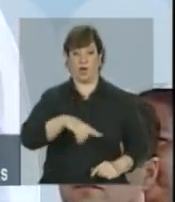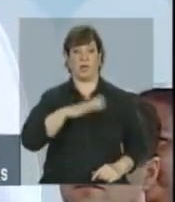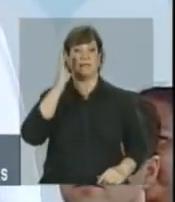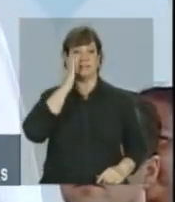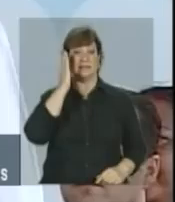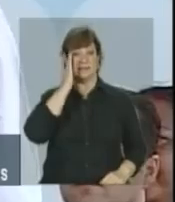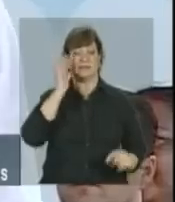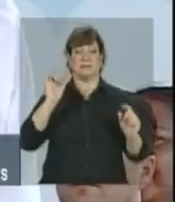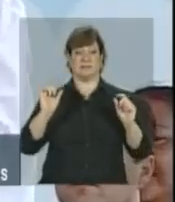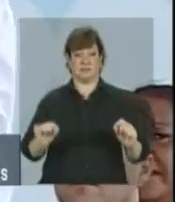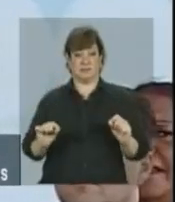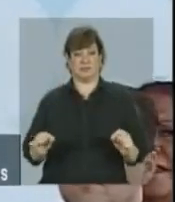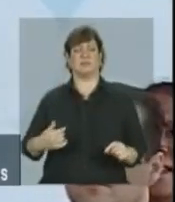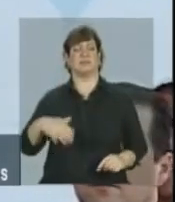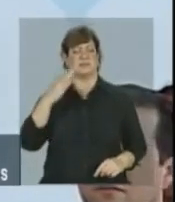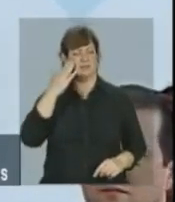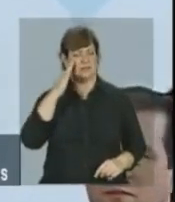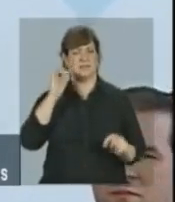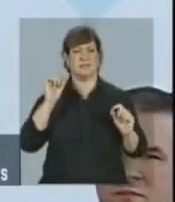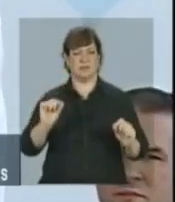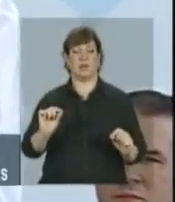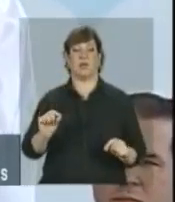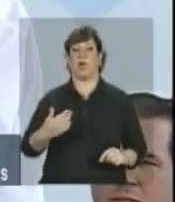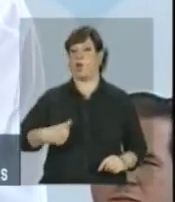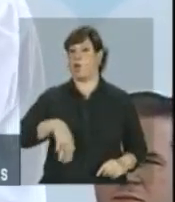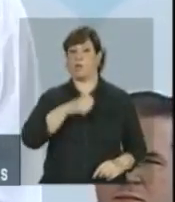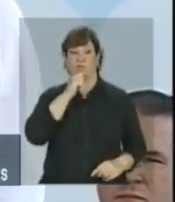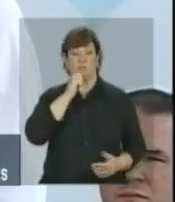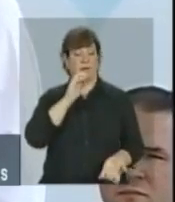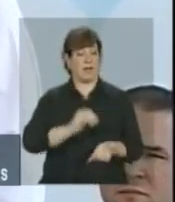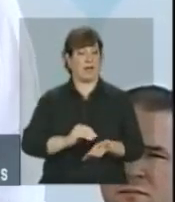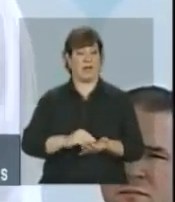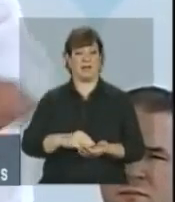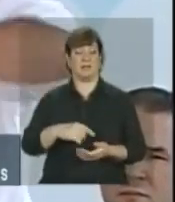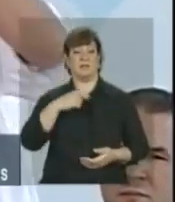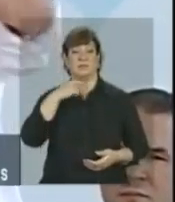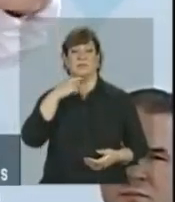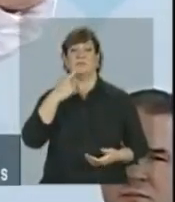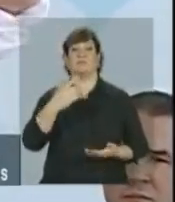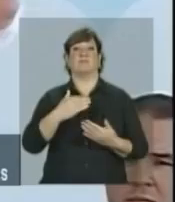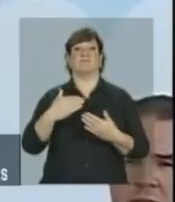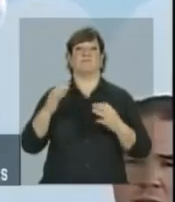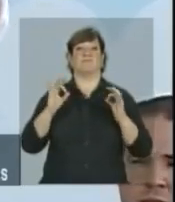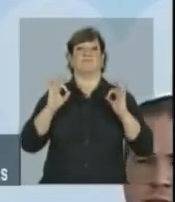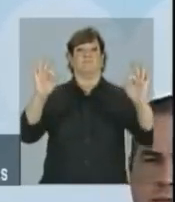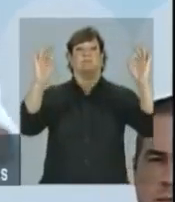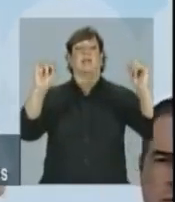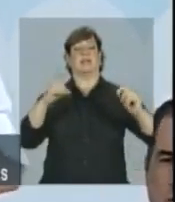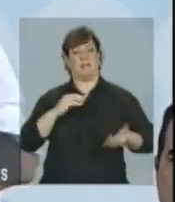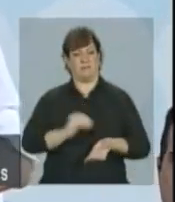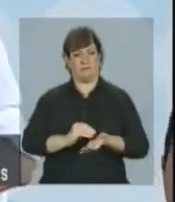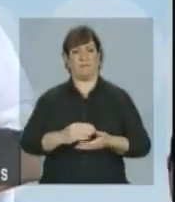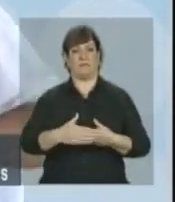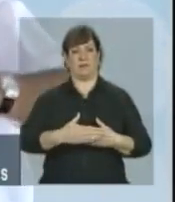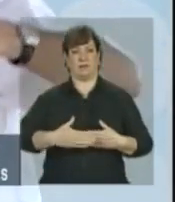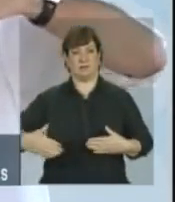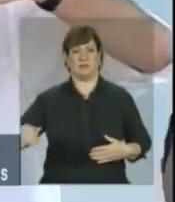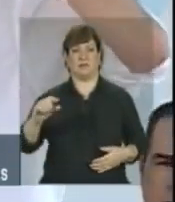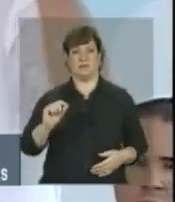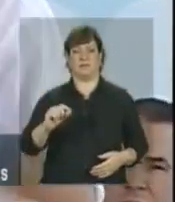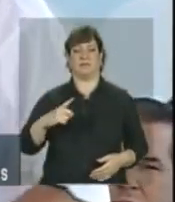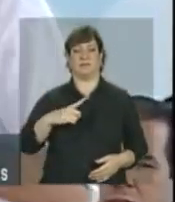esse prefeito aqui tem plena consciência disso, que nós ainda não chegamos lá. Temos um longo caminho a percorrer. Mas